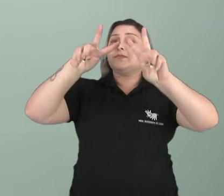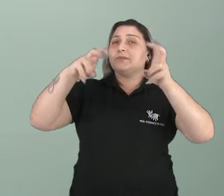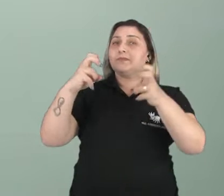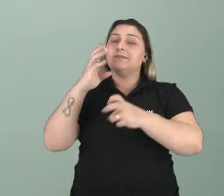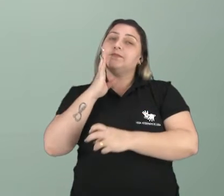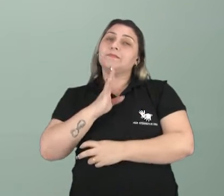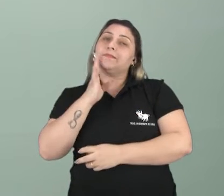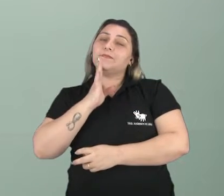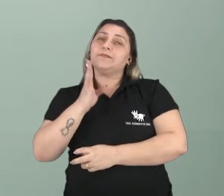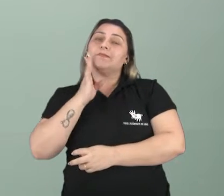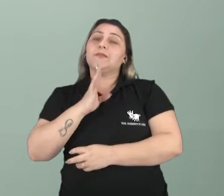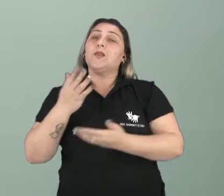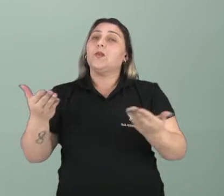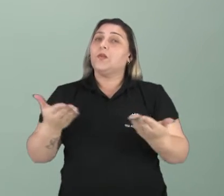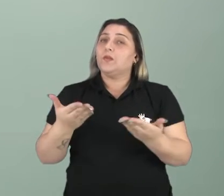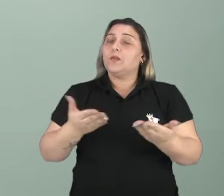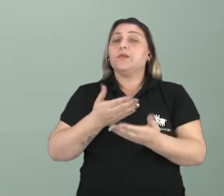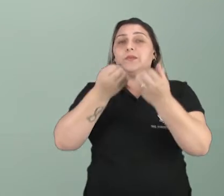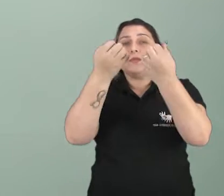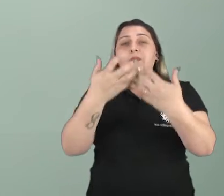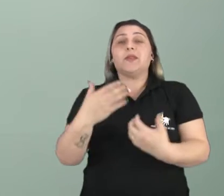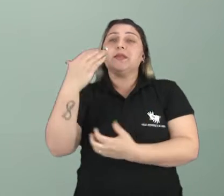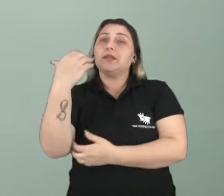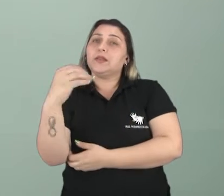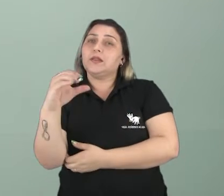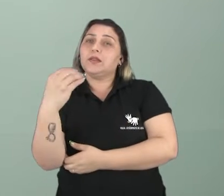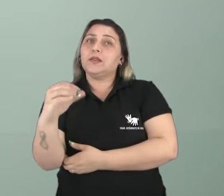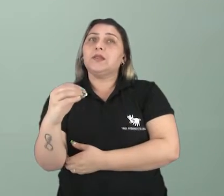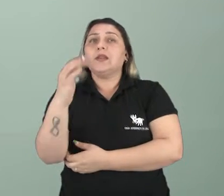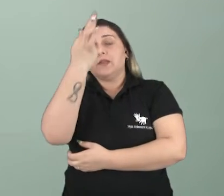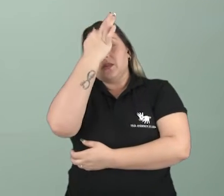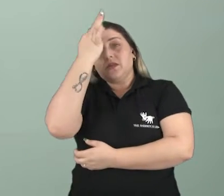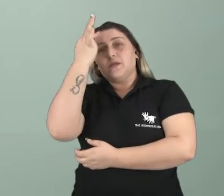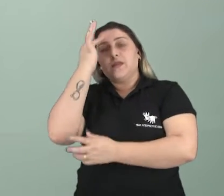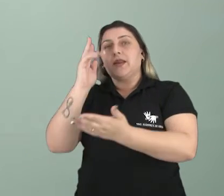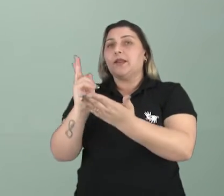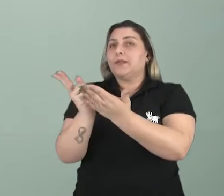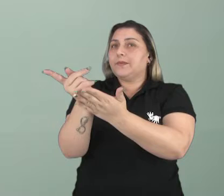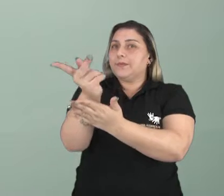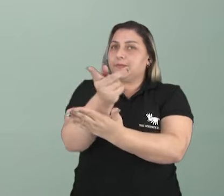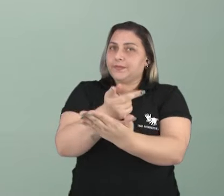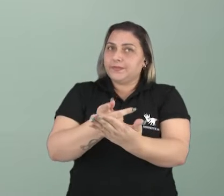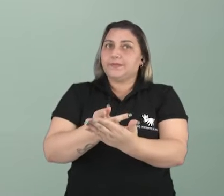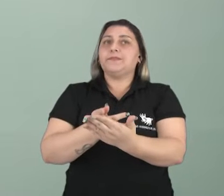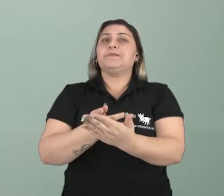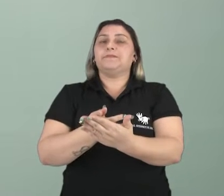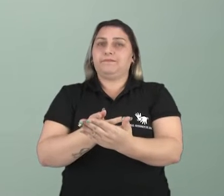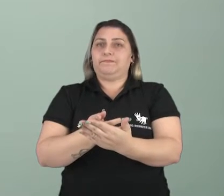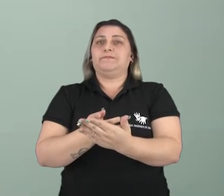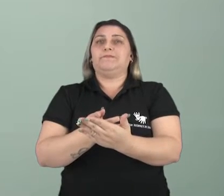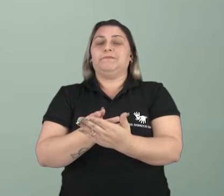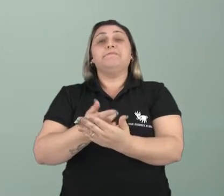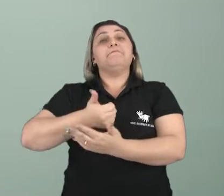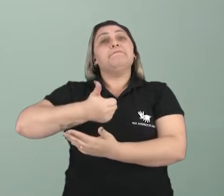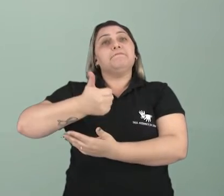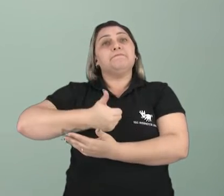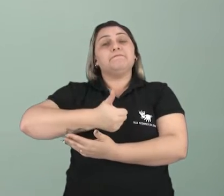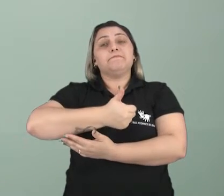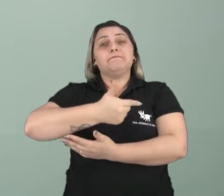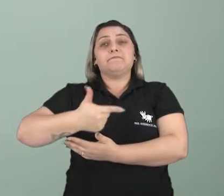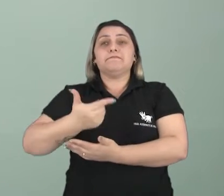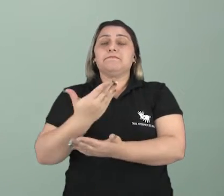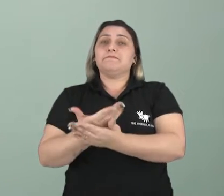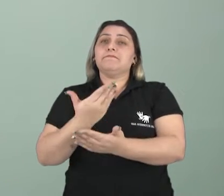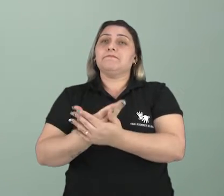muito legal. Hoje vamos estar falando sobre ciência, filosofia e arte. Nós estamos na 12ª